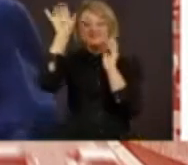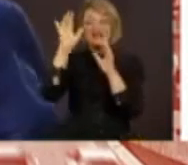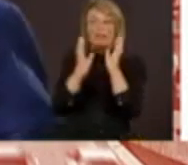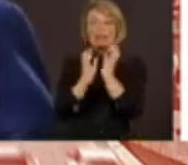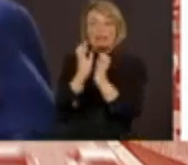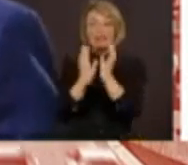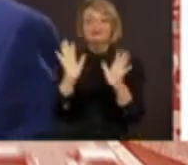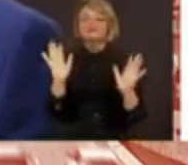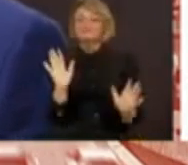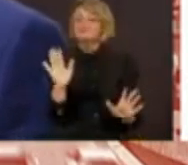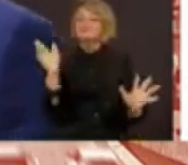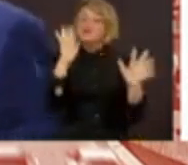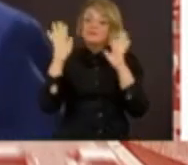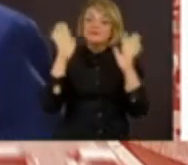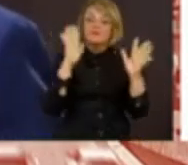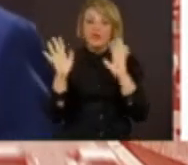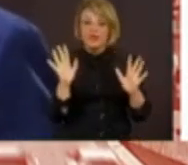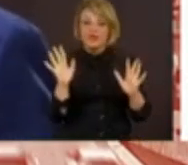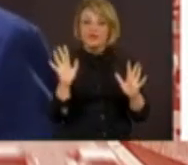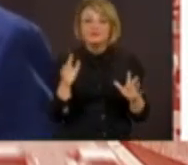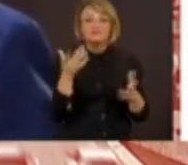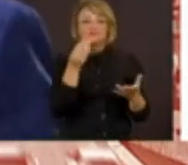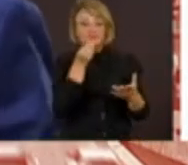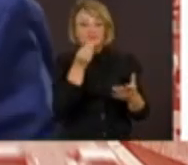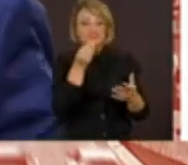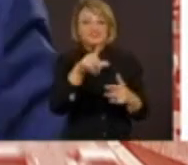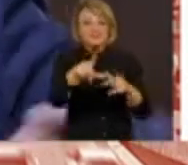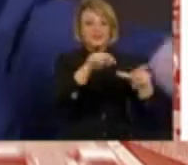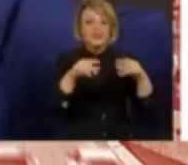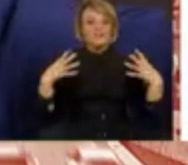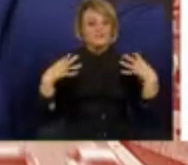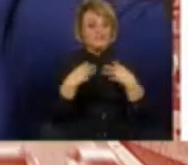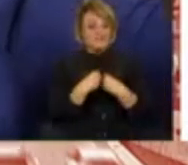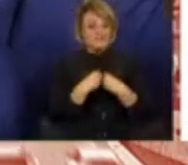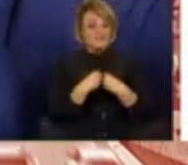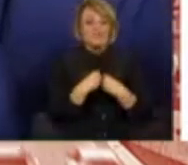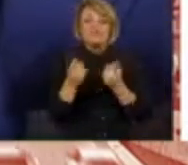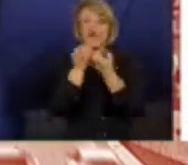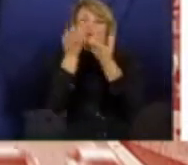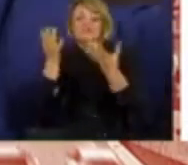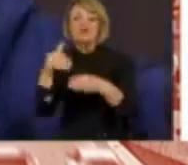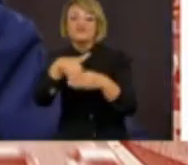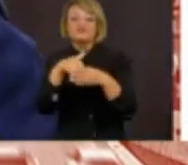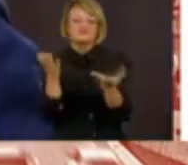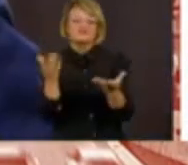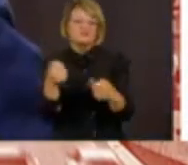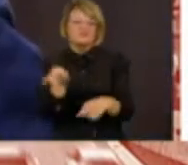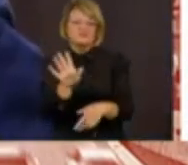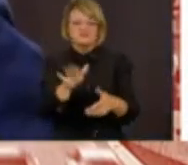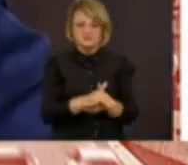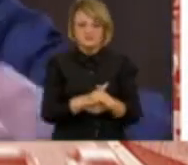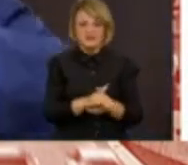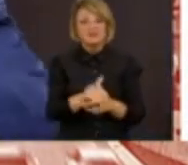o mais objetivo possível, mas eu enxergo essa fala de Lula da seguinte forma: você pode dividir ela em dois grandes temas. O primeiro é a